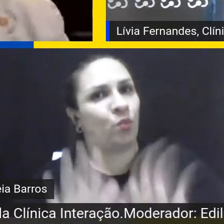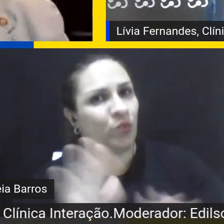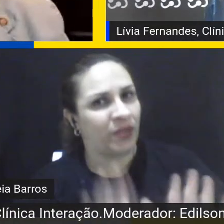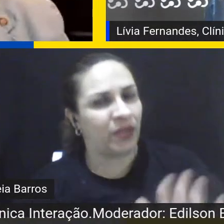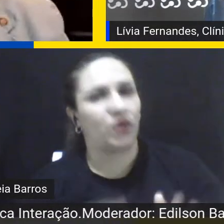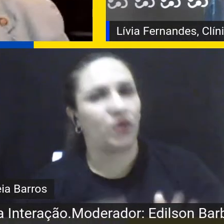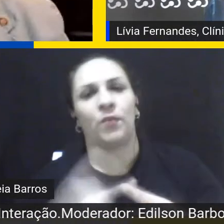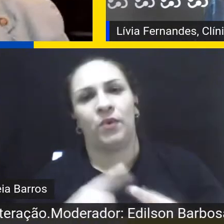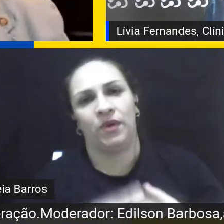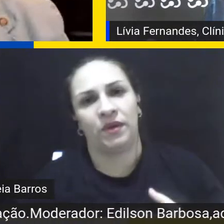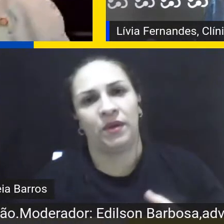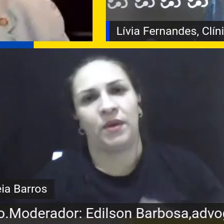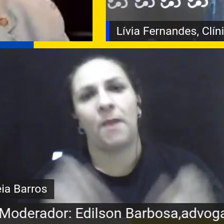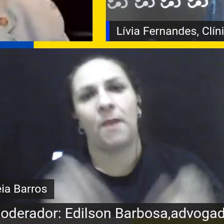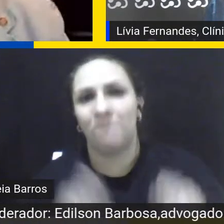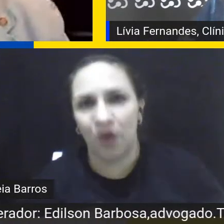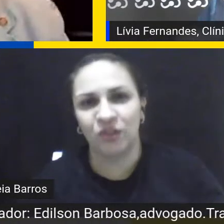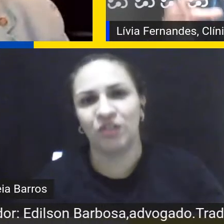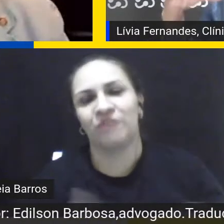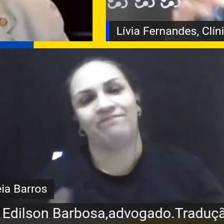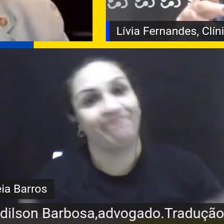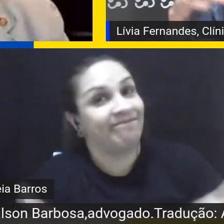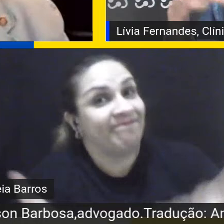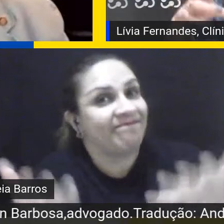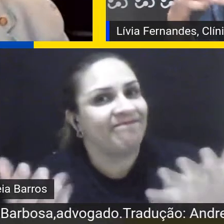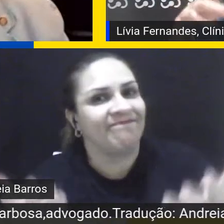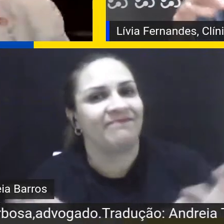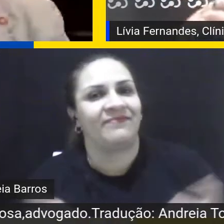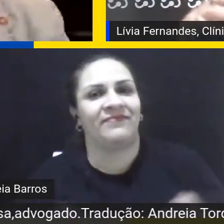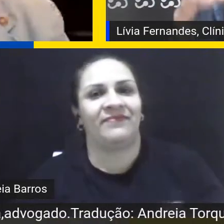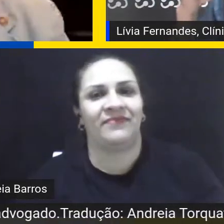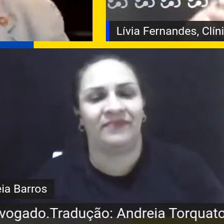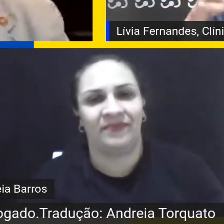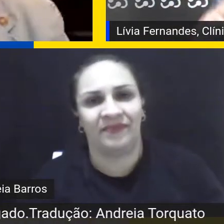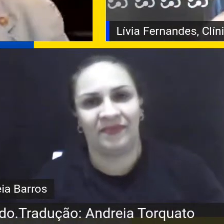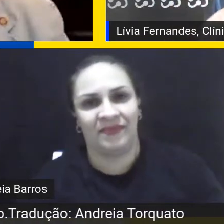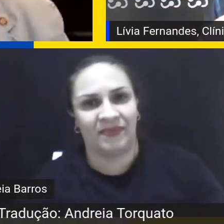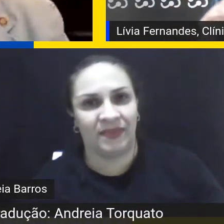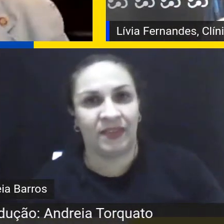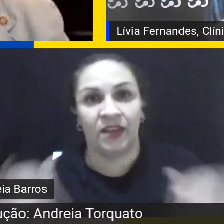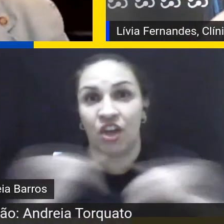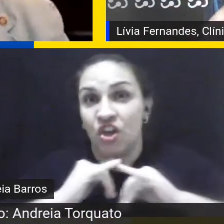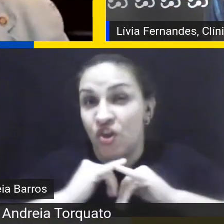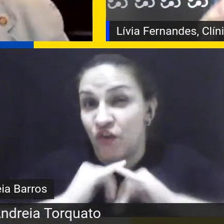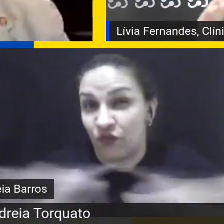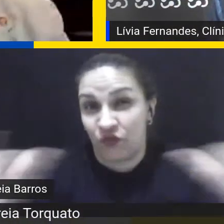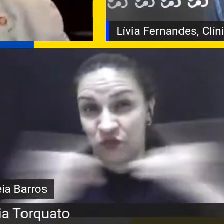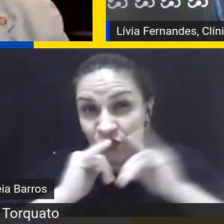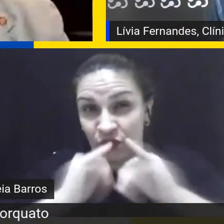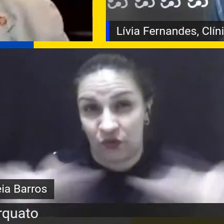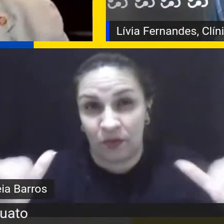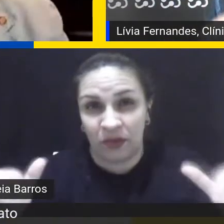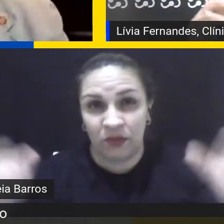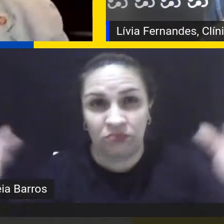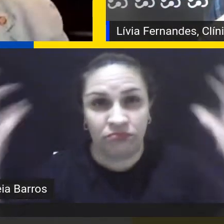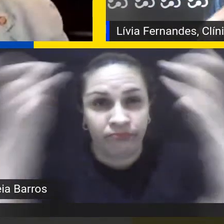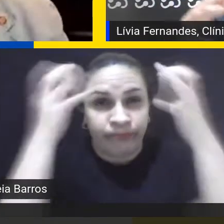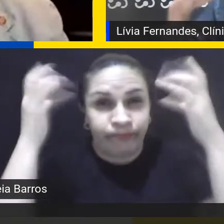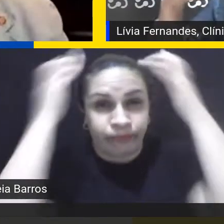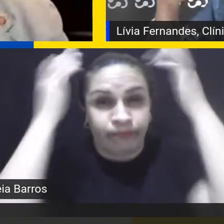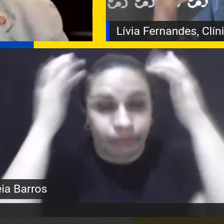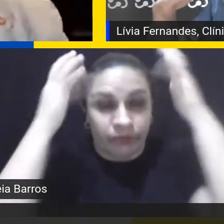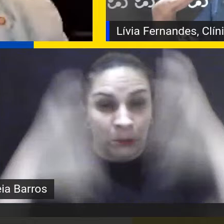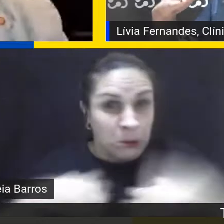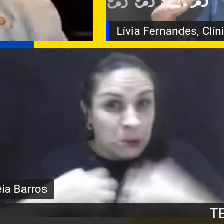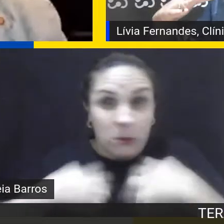uma criança. Então, a gente pode trazer tanta informação e tanta descarga sensorial para essa criança, que